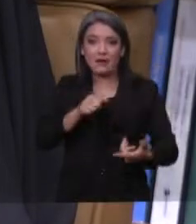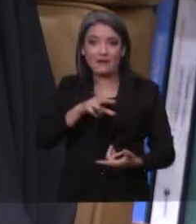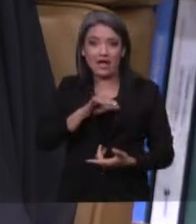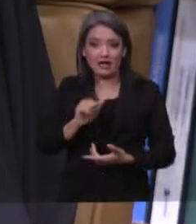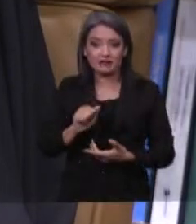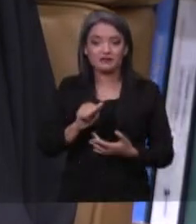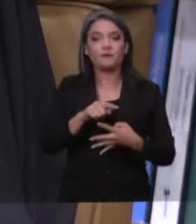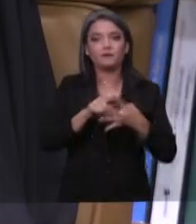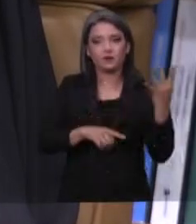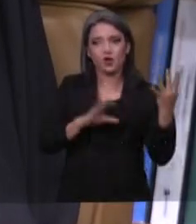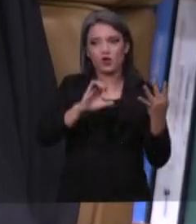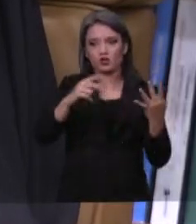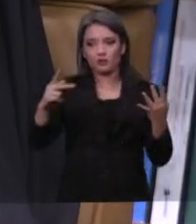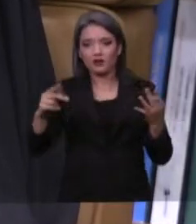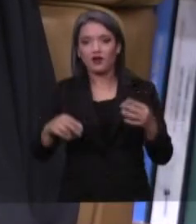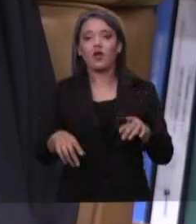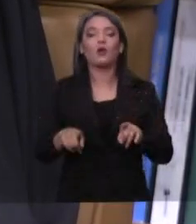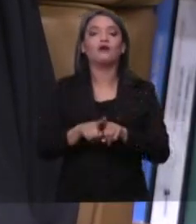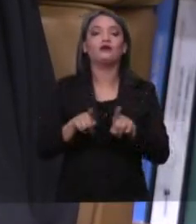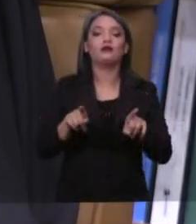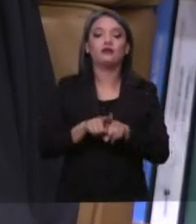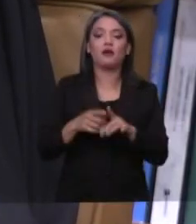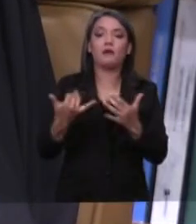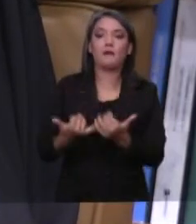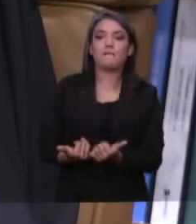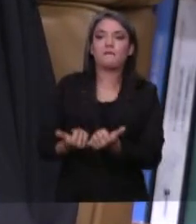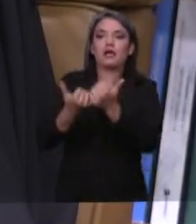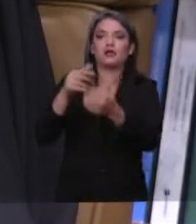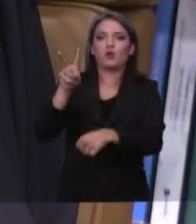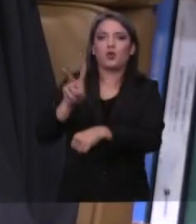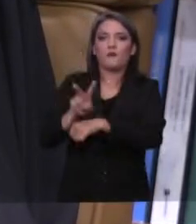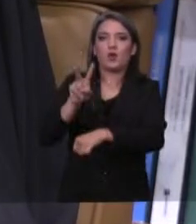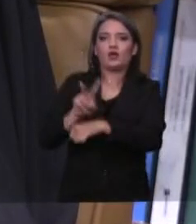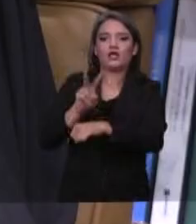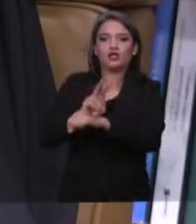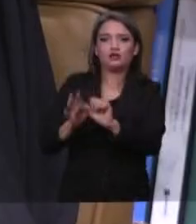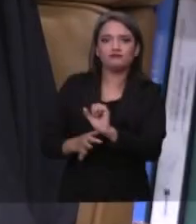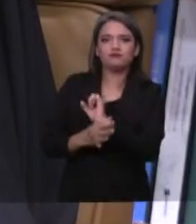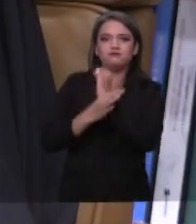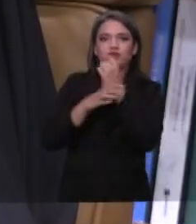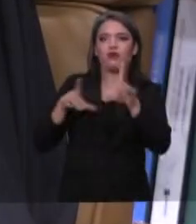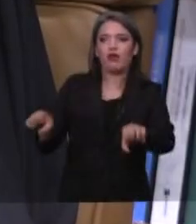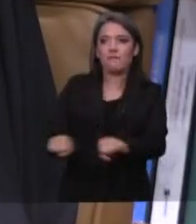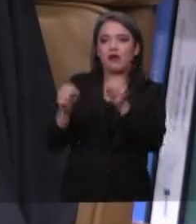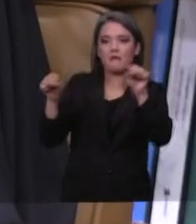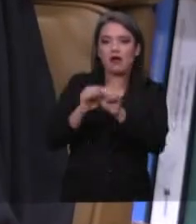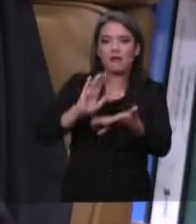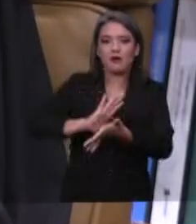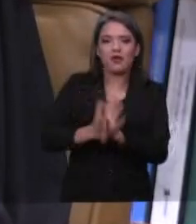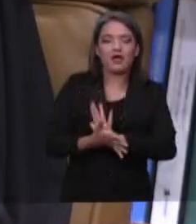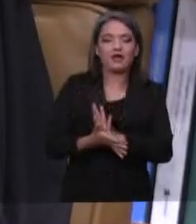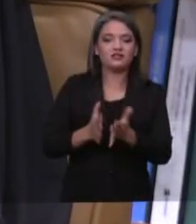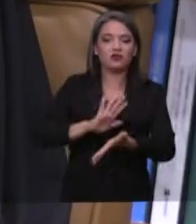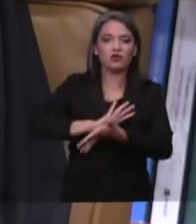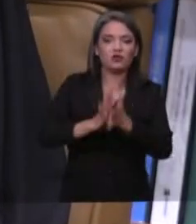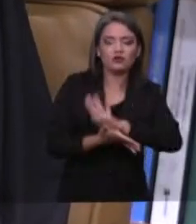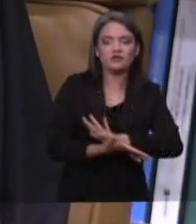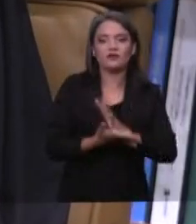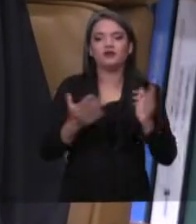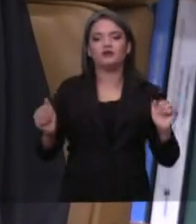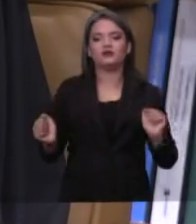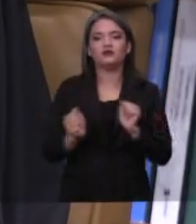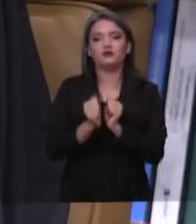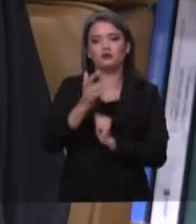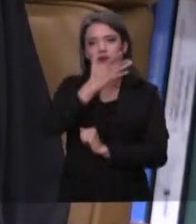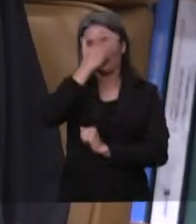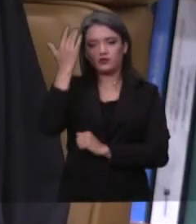todos do Código Penal, e deterioração do patrimônio tombado com concurso de pessoas e concurso material.